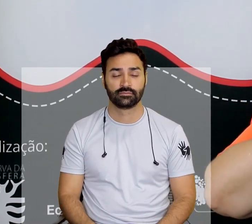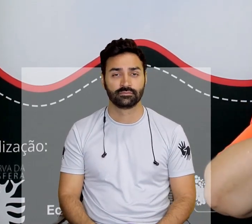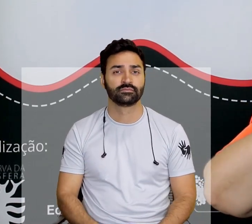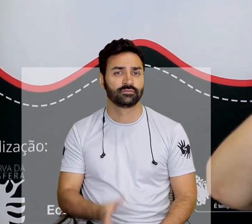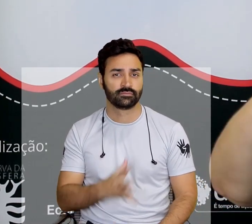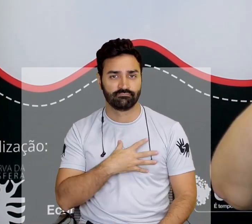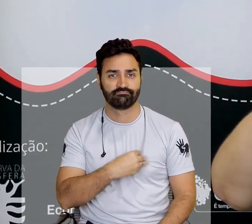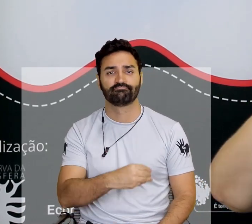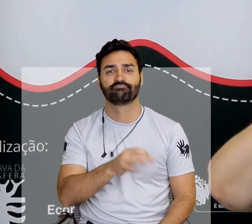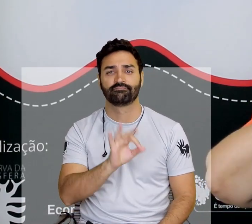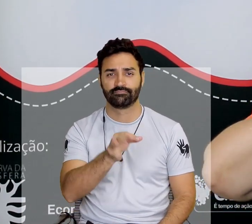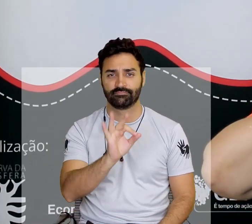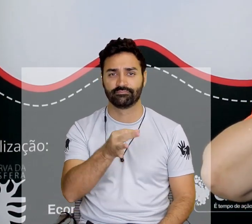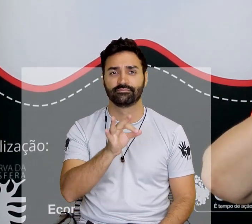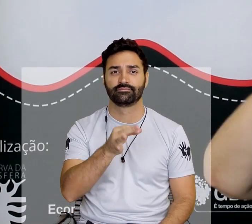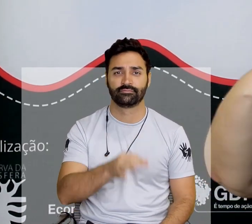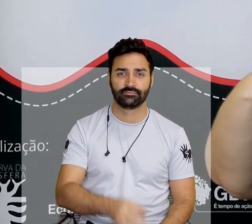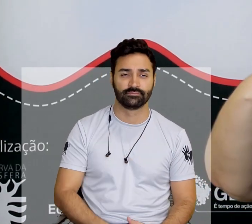Exatamente, filho.